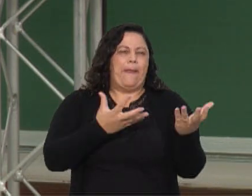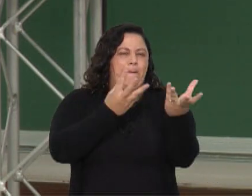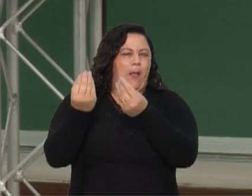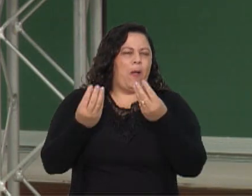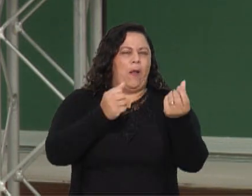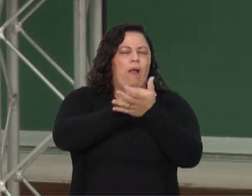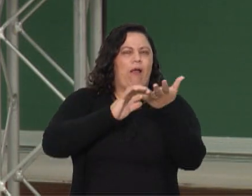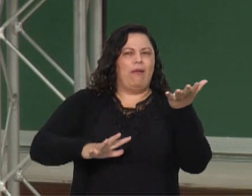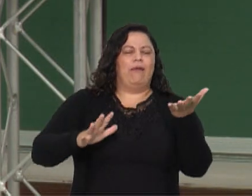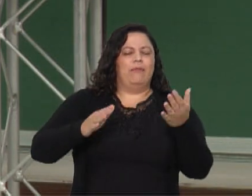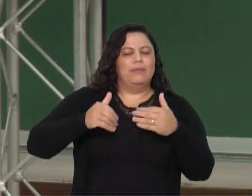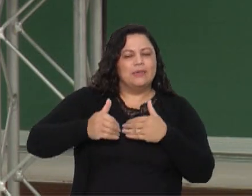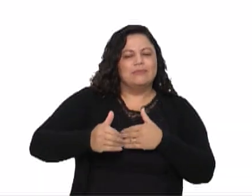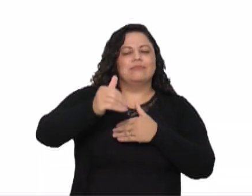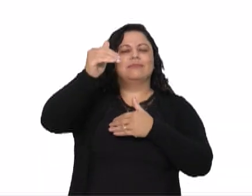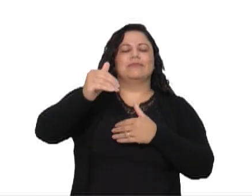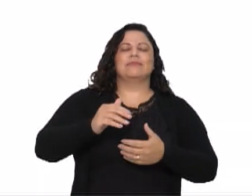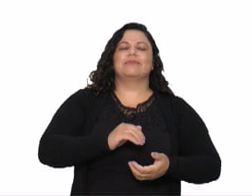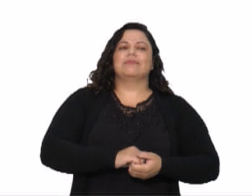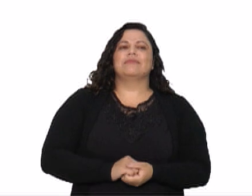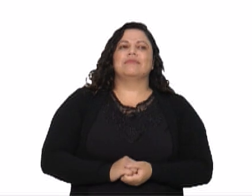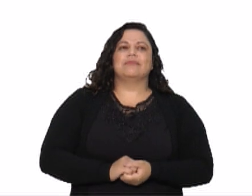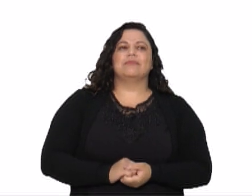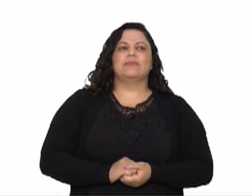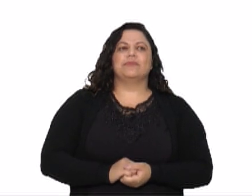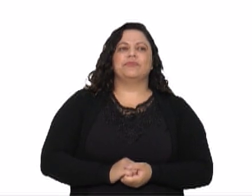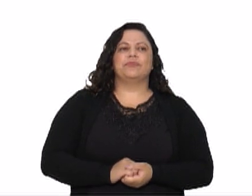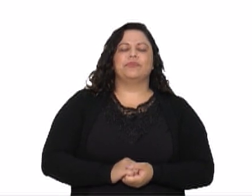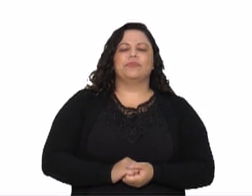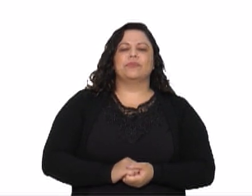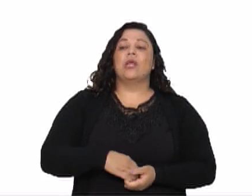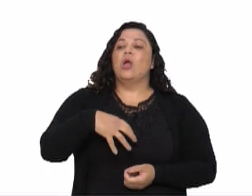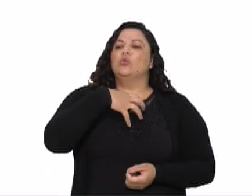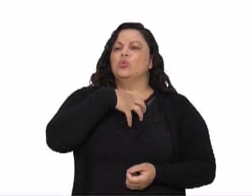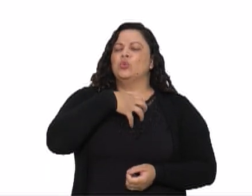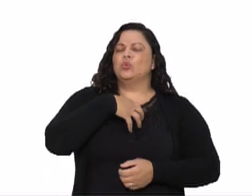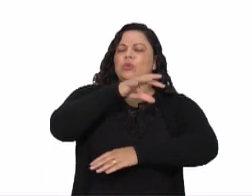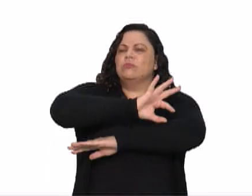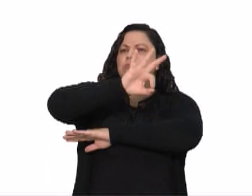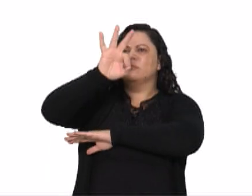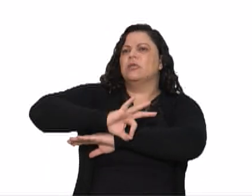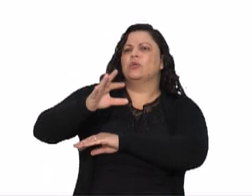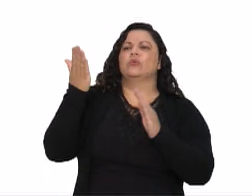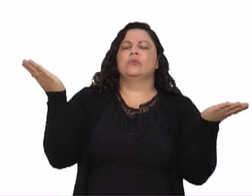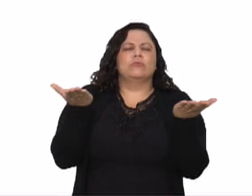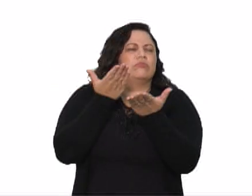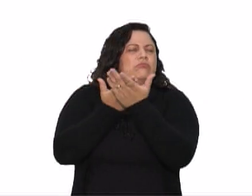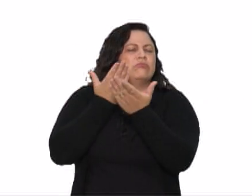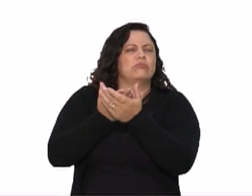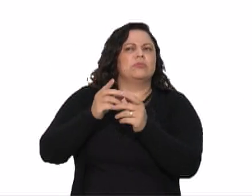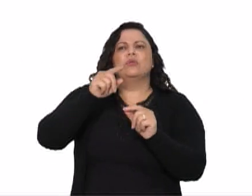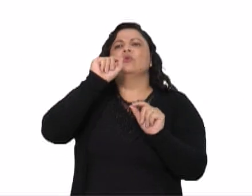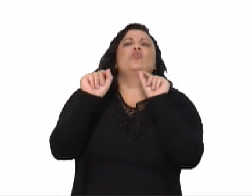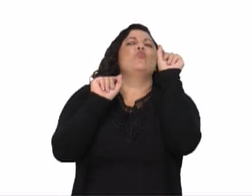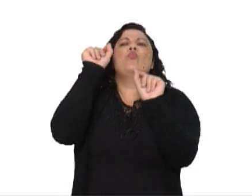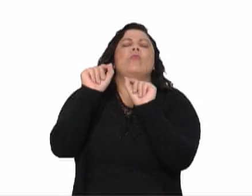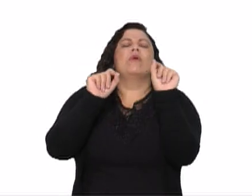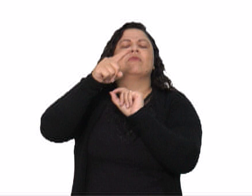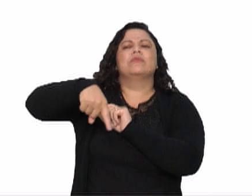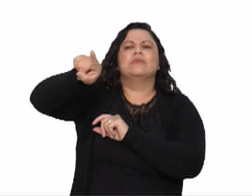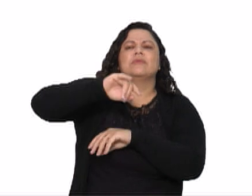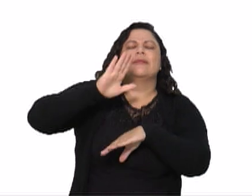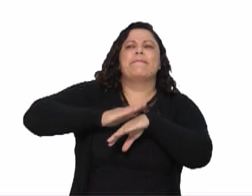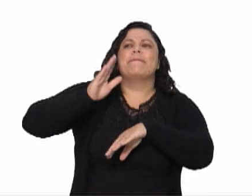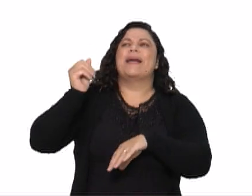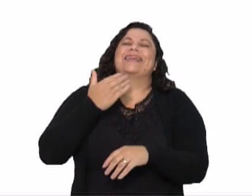né? Mas vamos em frente. Vamos lá. Dos estilos arquitetônicos estudados, qual você mais gostou e por quê? Na